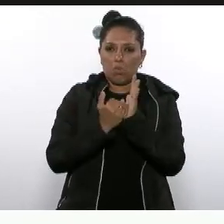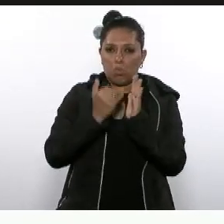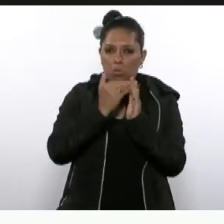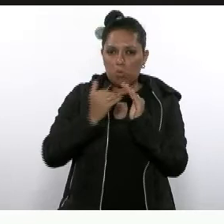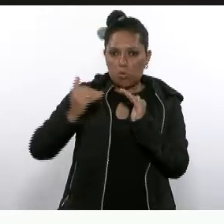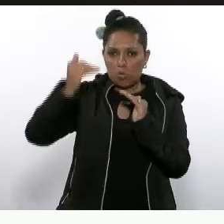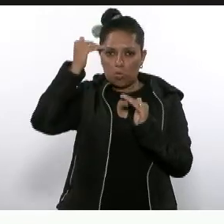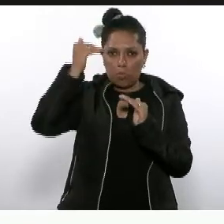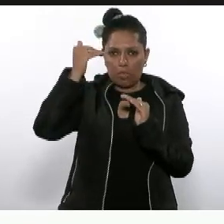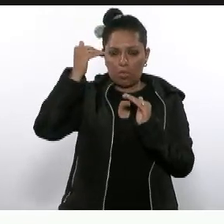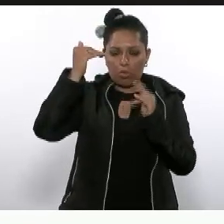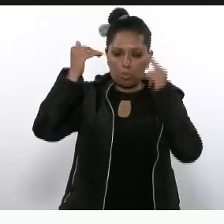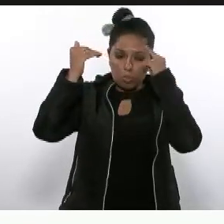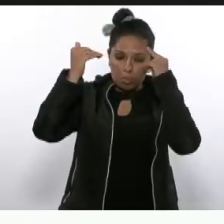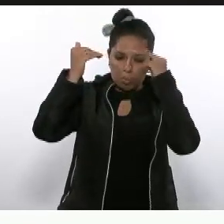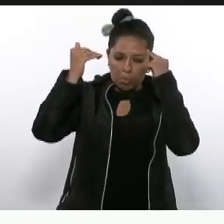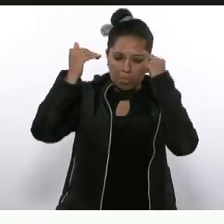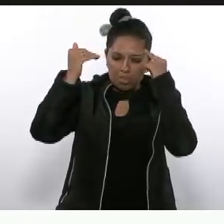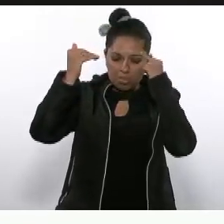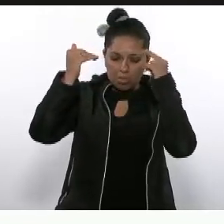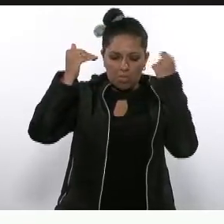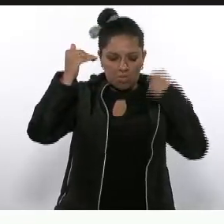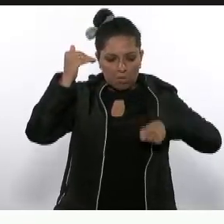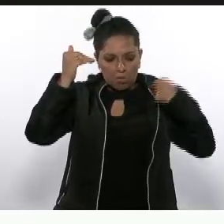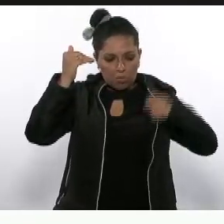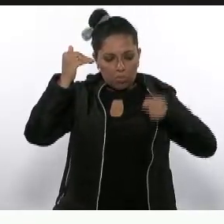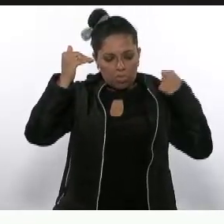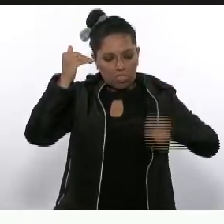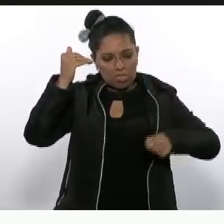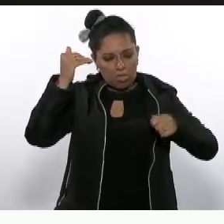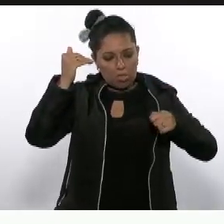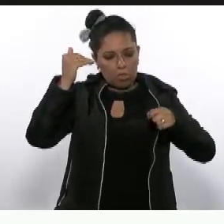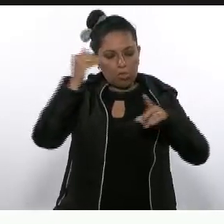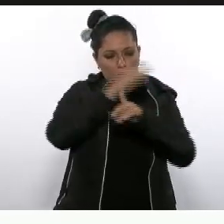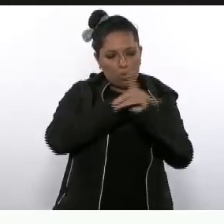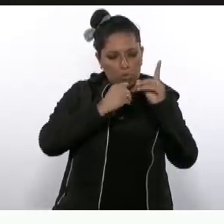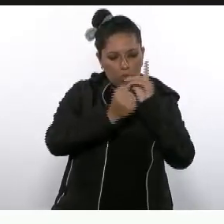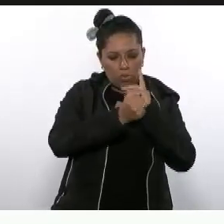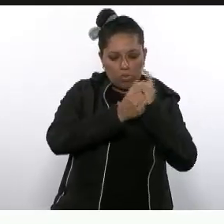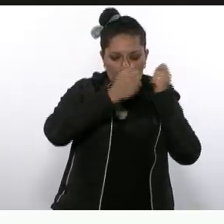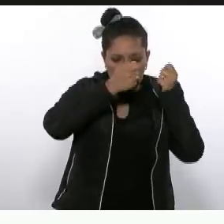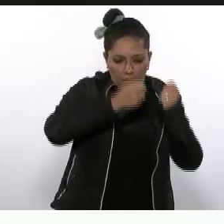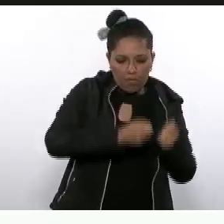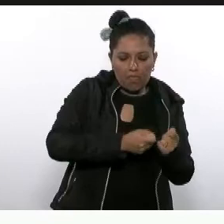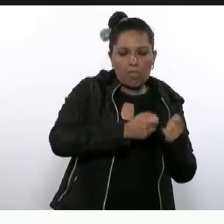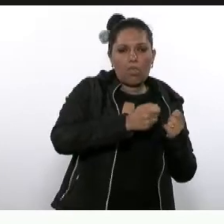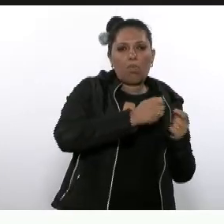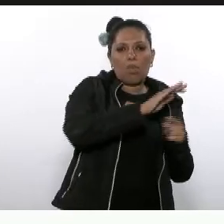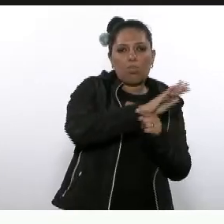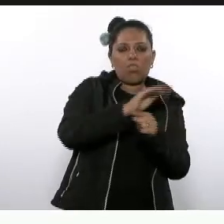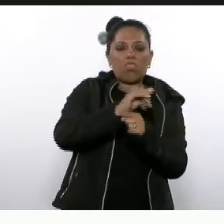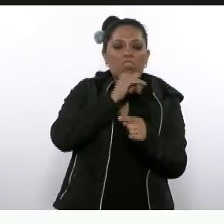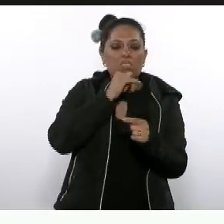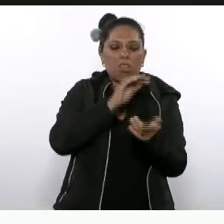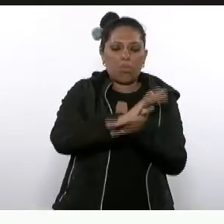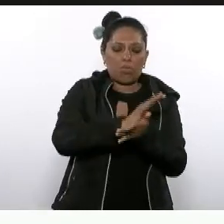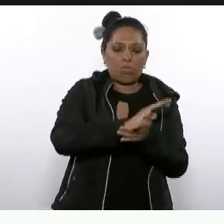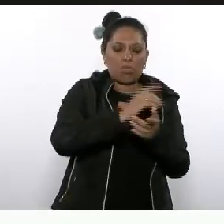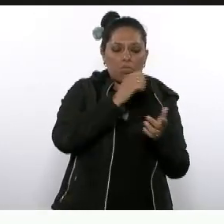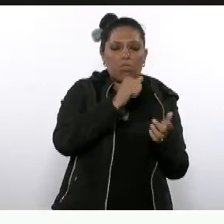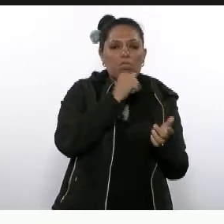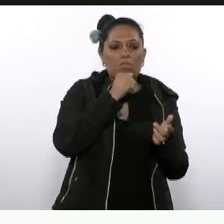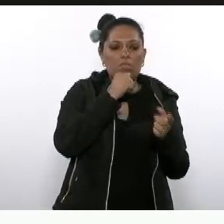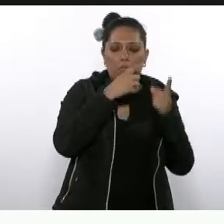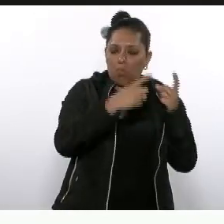nosso entendimento de que é necessário construir uma sociedade justa, solidária, sem preconceito, sem violência.